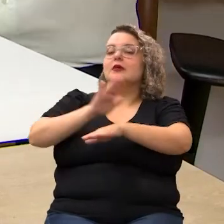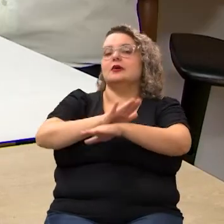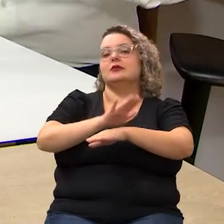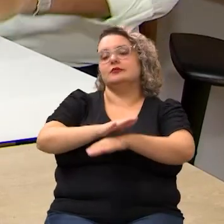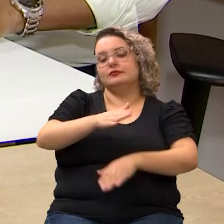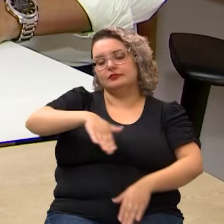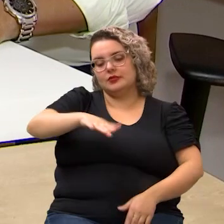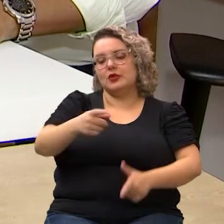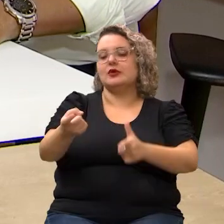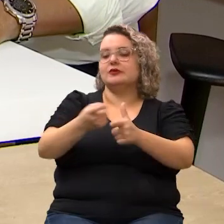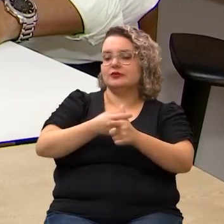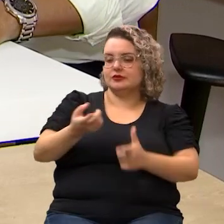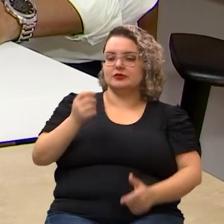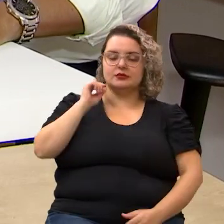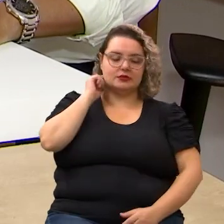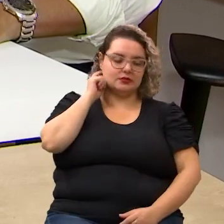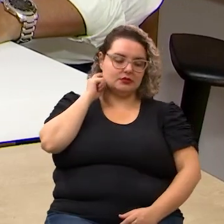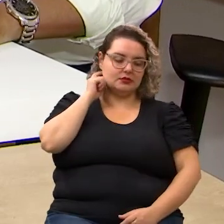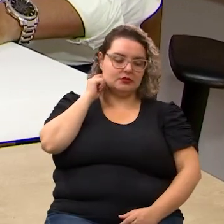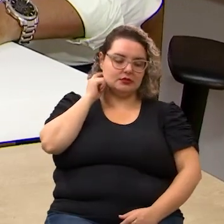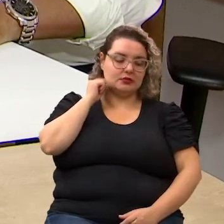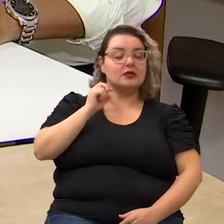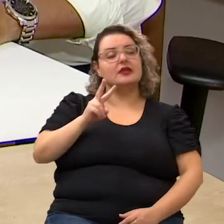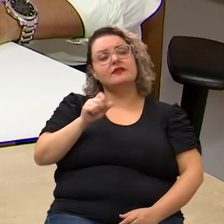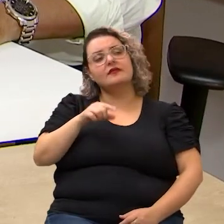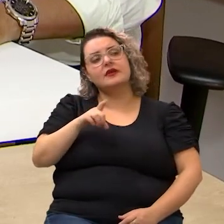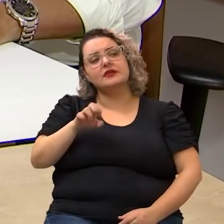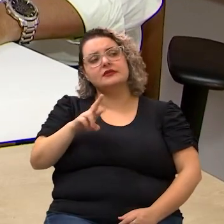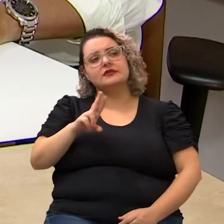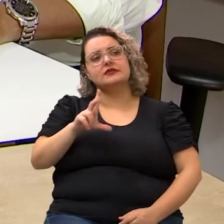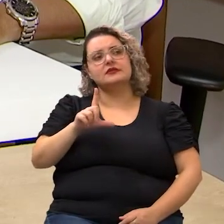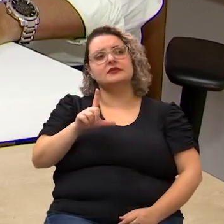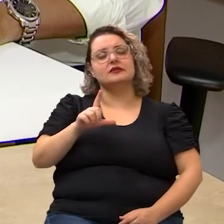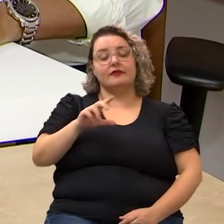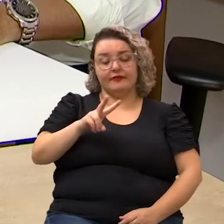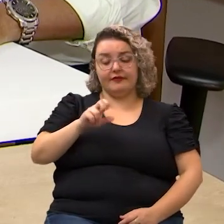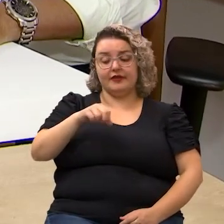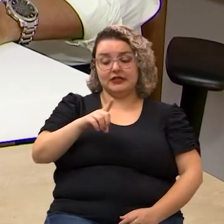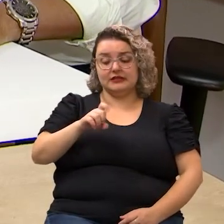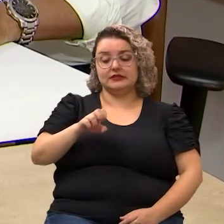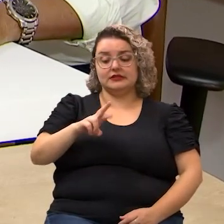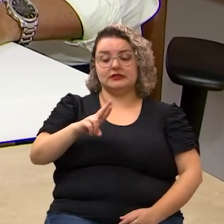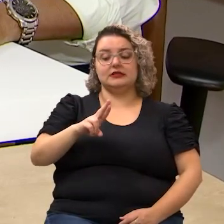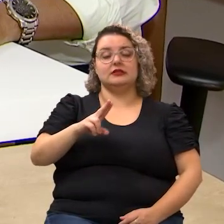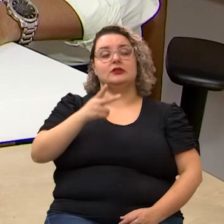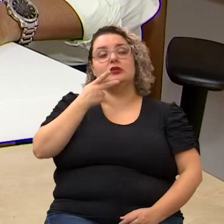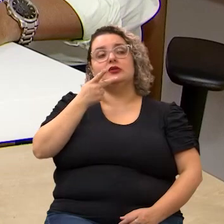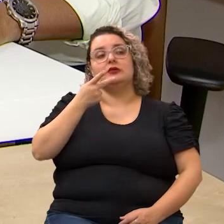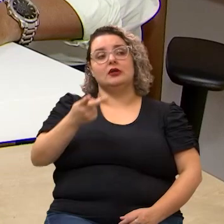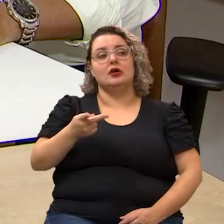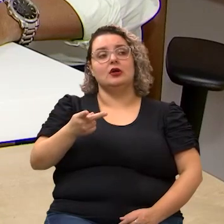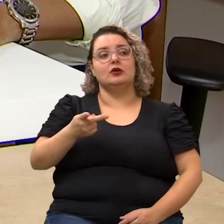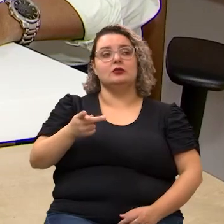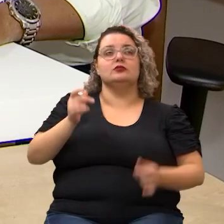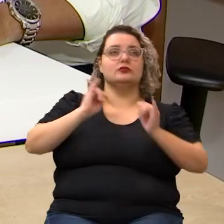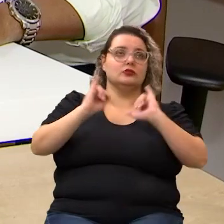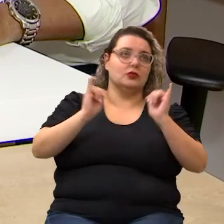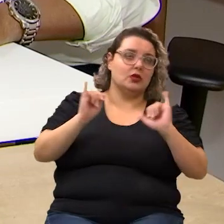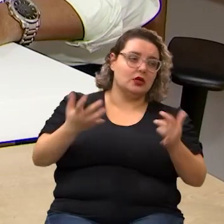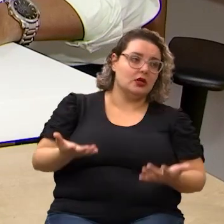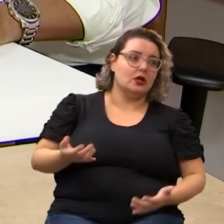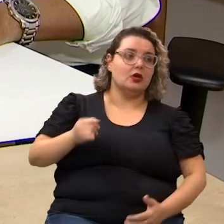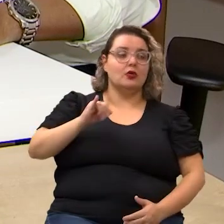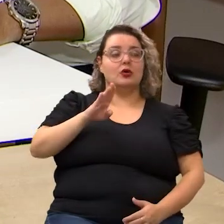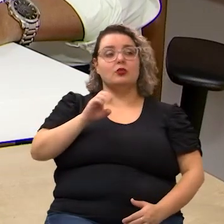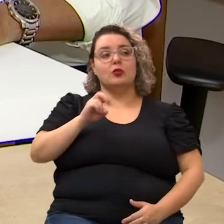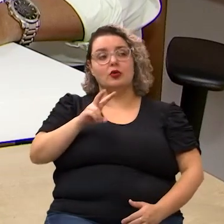a sair de um cenário de dívida. E, Wander, quando falam, né, o noticiário fala, o Ibovespa subiu, quer dizer que as ações